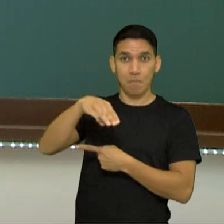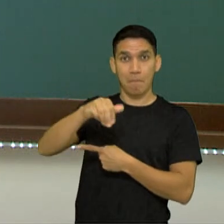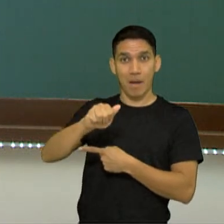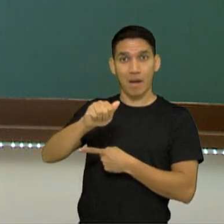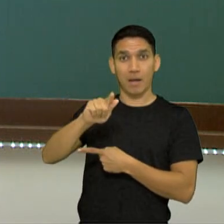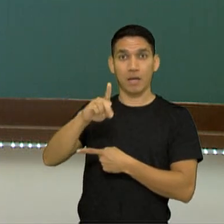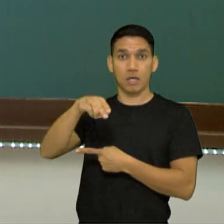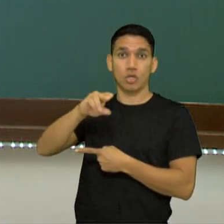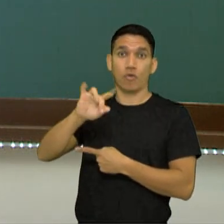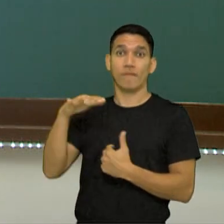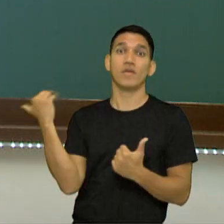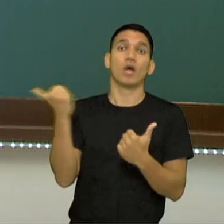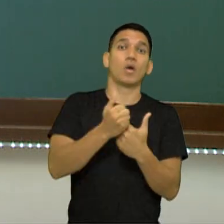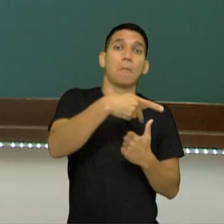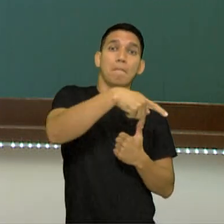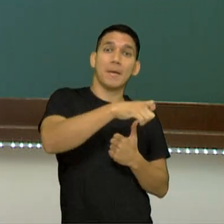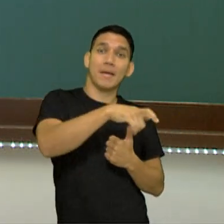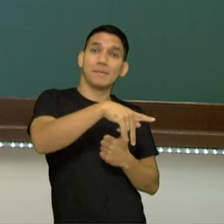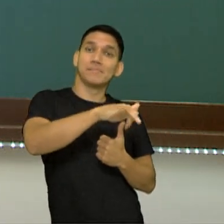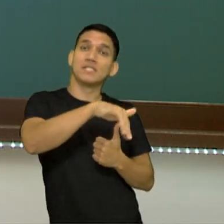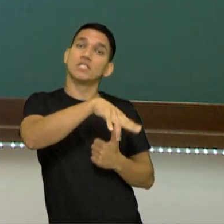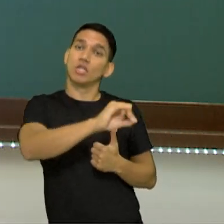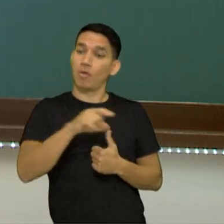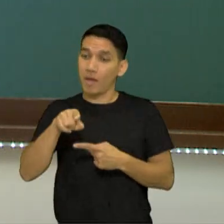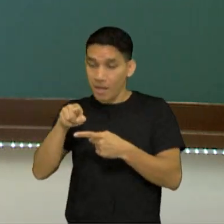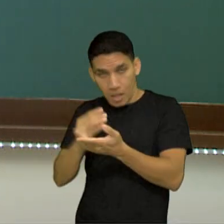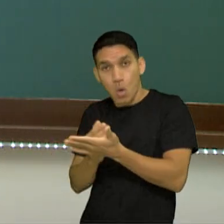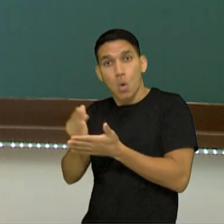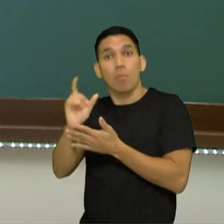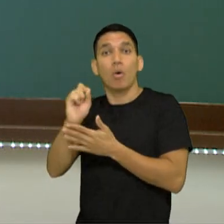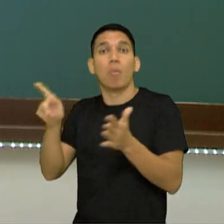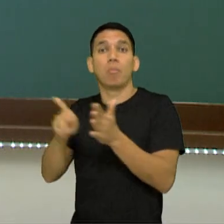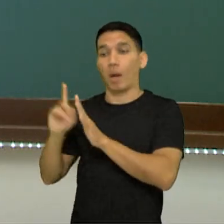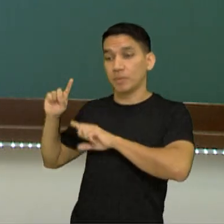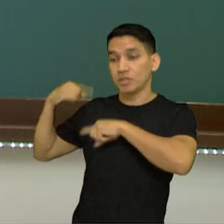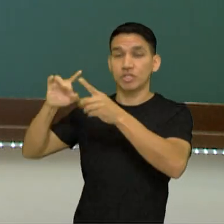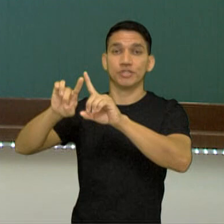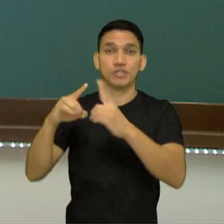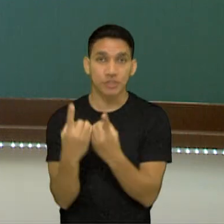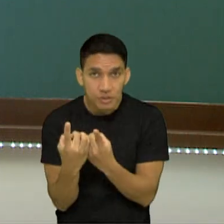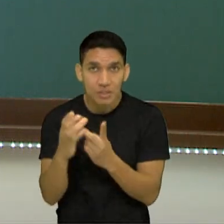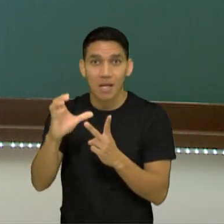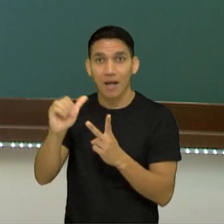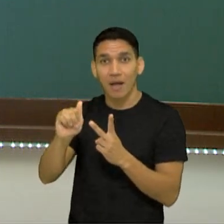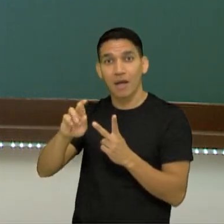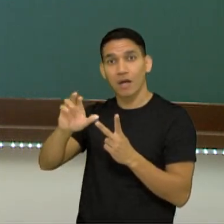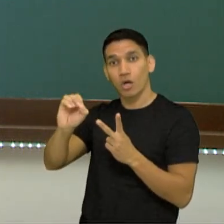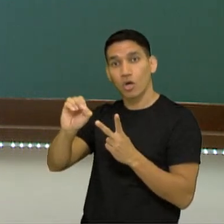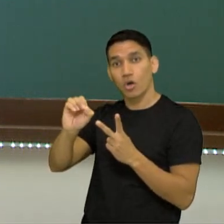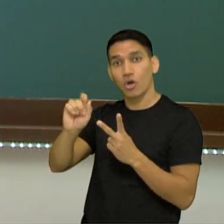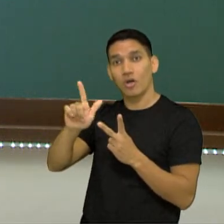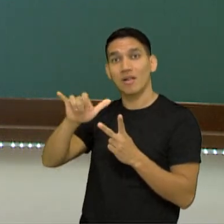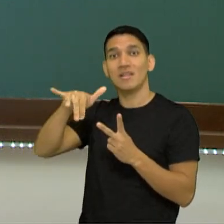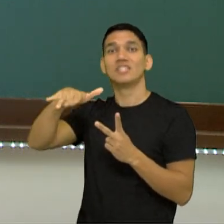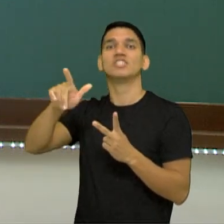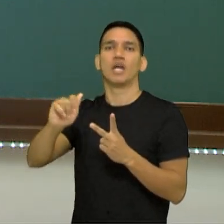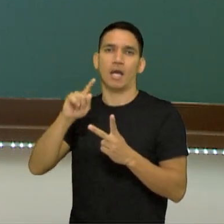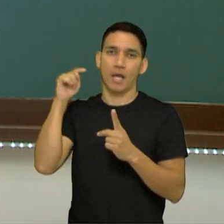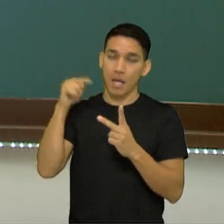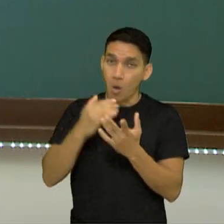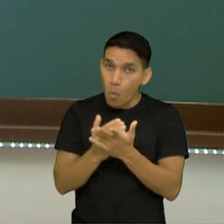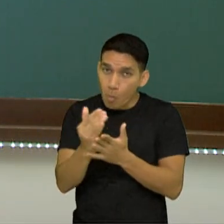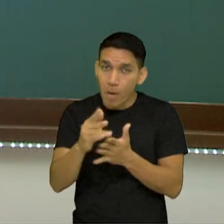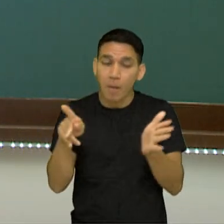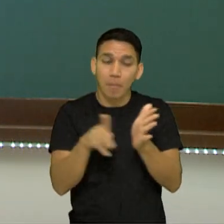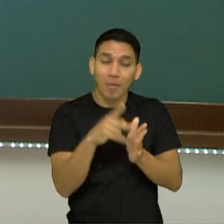no poder e dar início, então, à dinastia carolíngia, que tinha iniciado lá com o golpe do Pepino, e